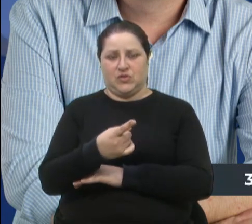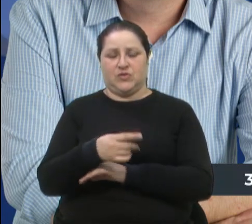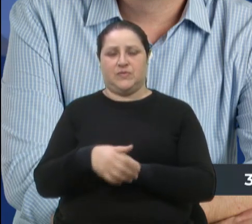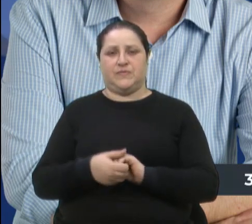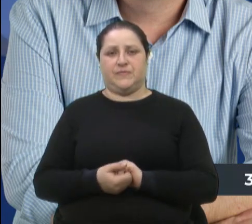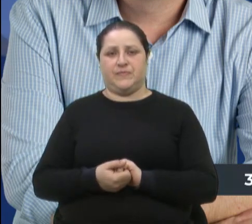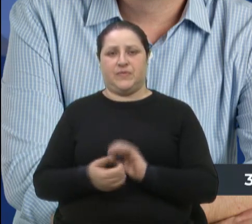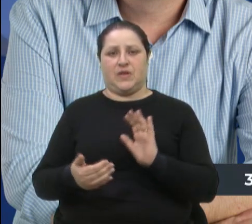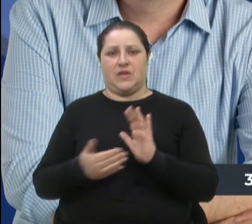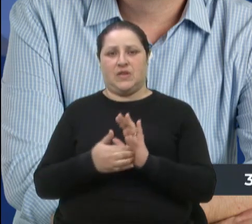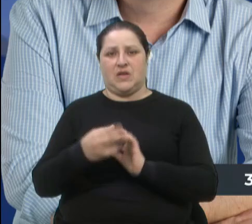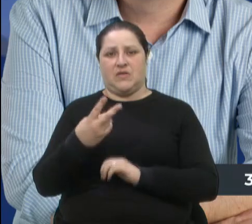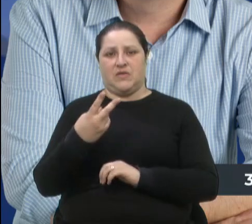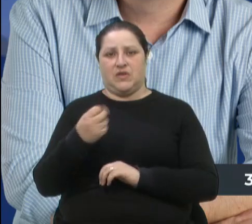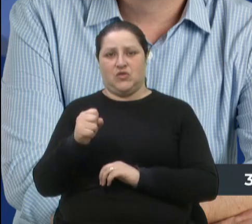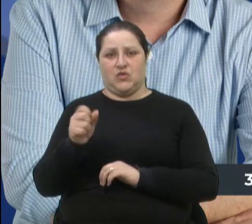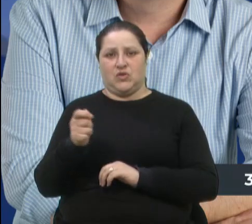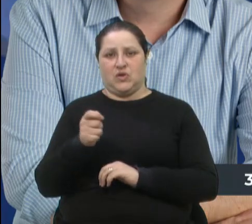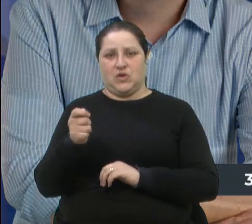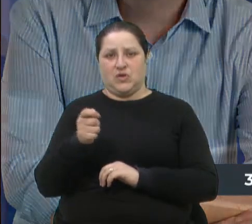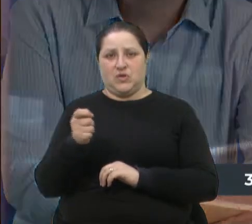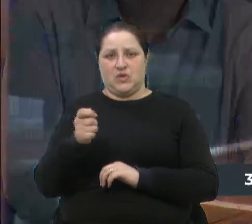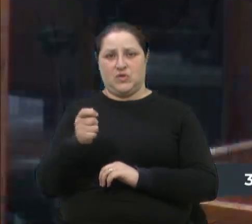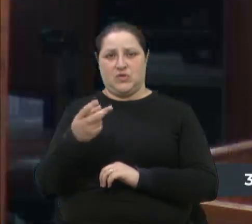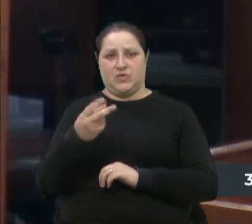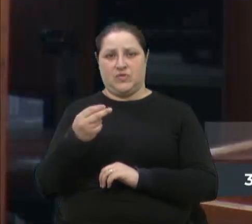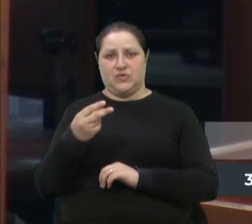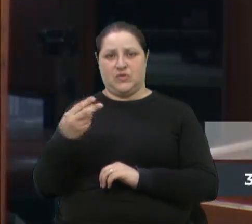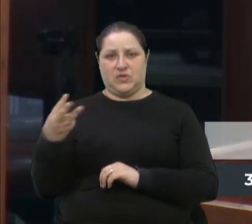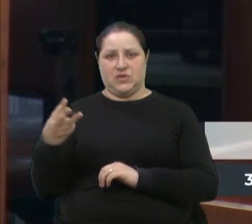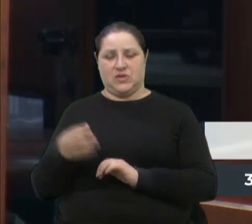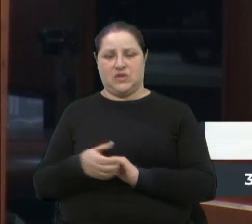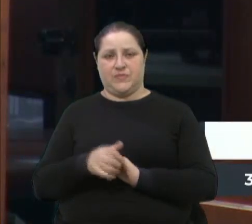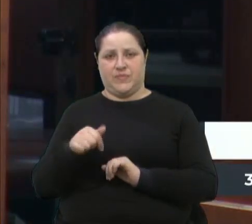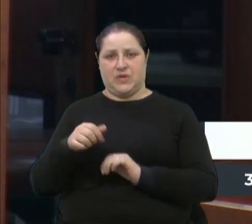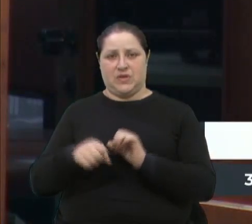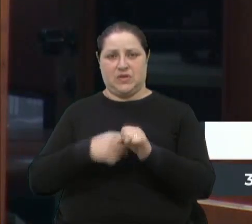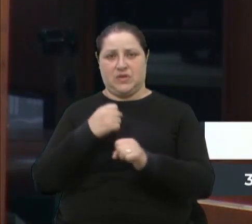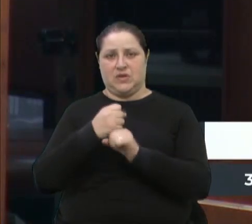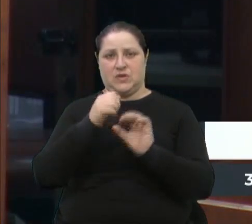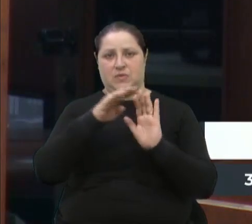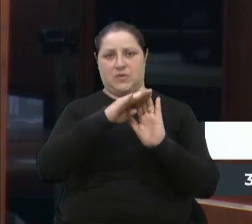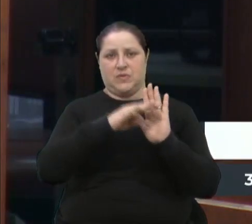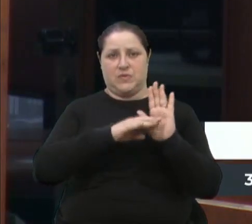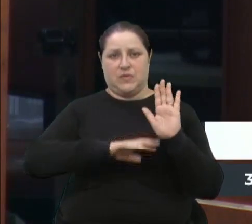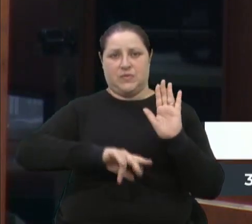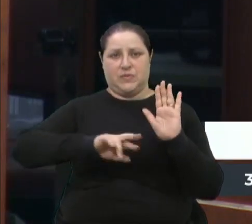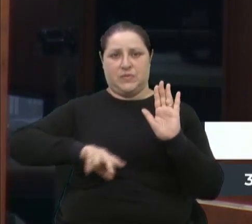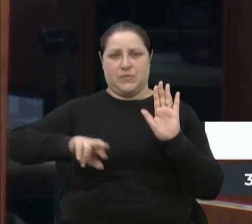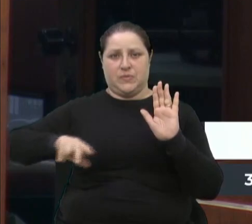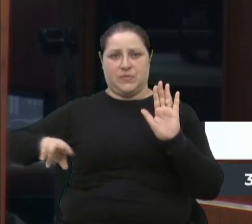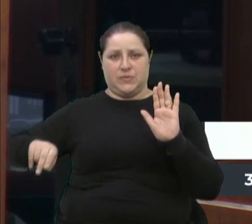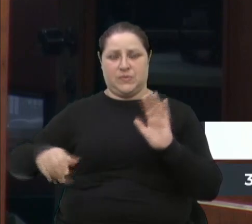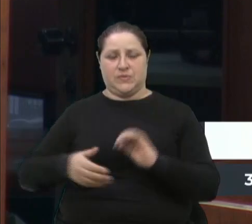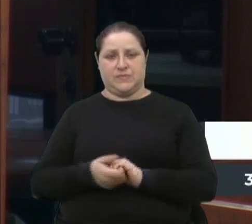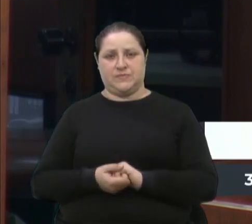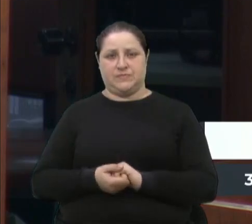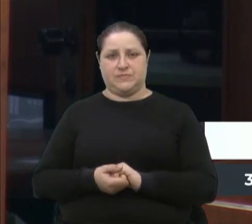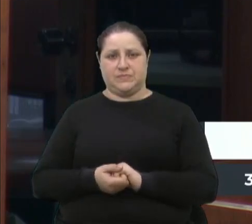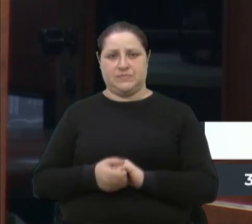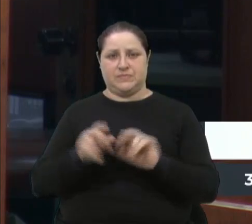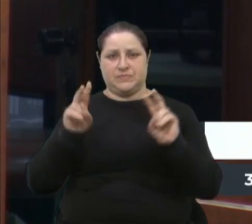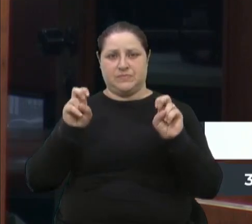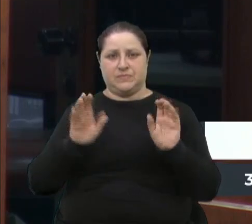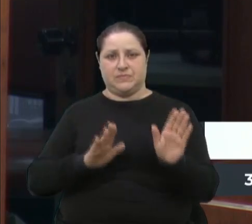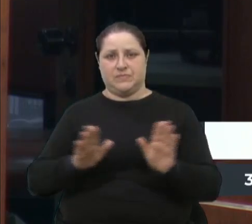a 28 de agosto de 2023. Esse ano, a programação está diversificada, tema da acessibilidade